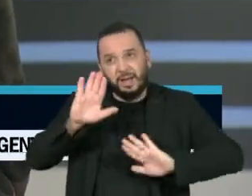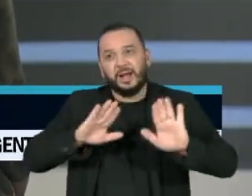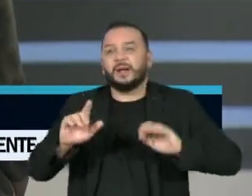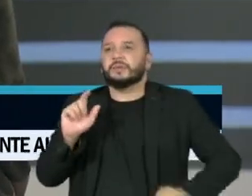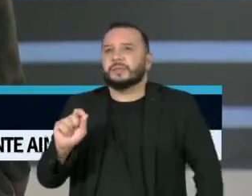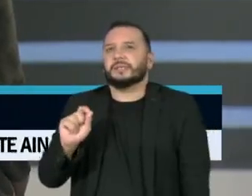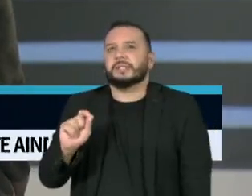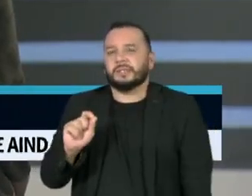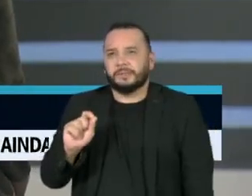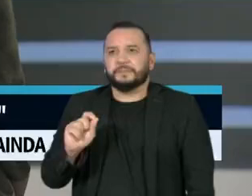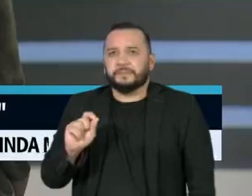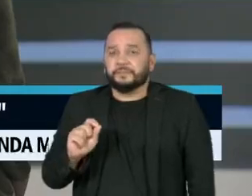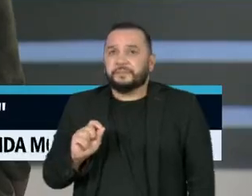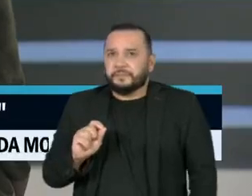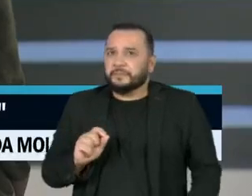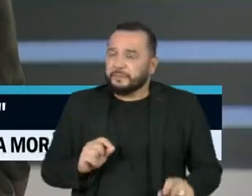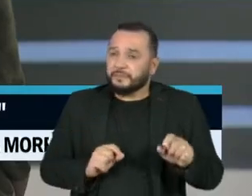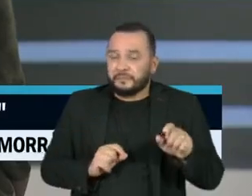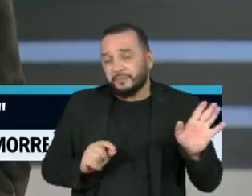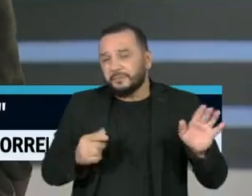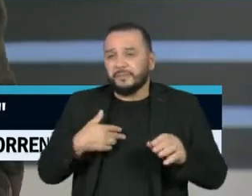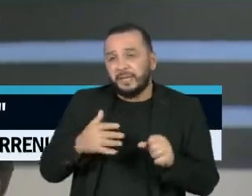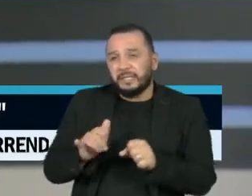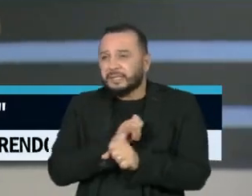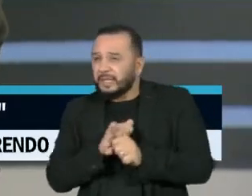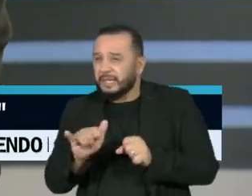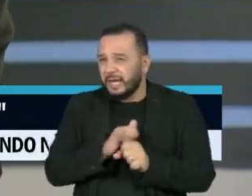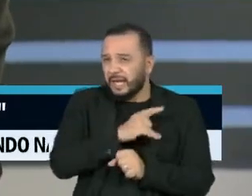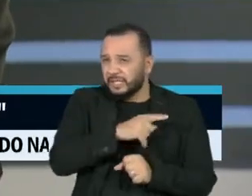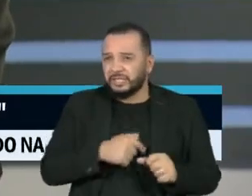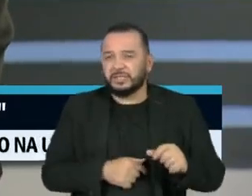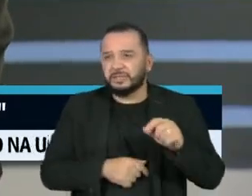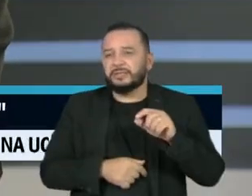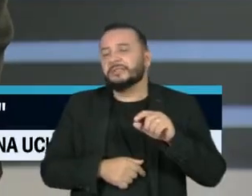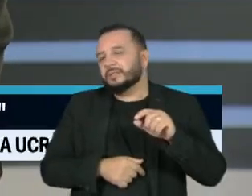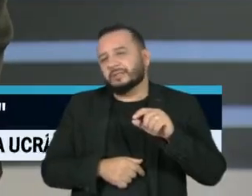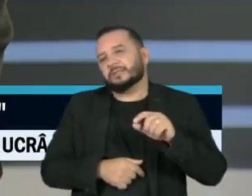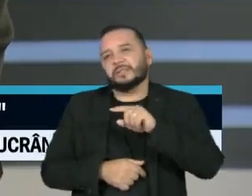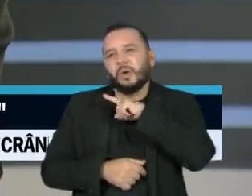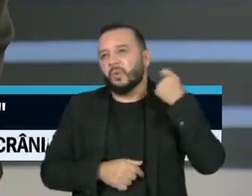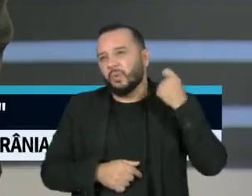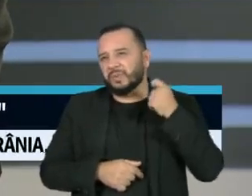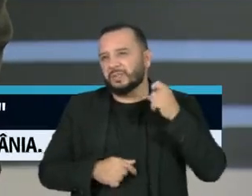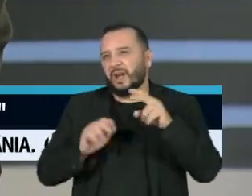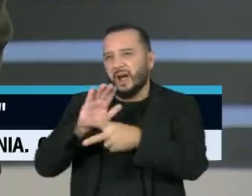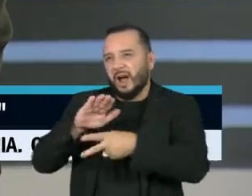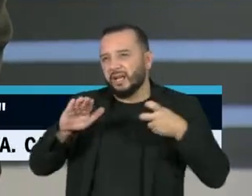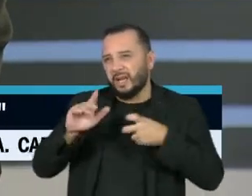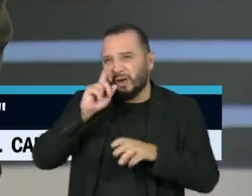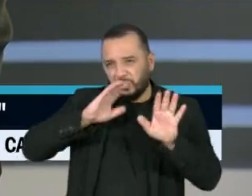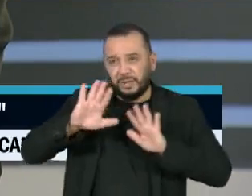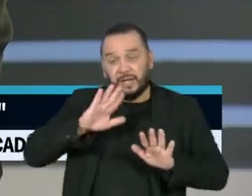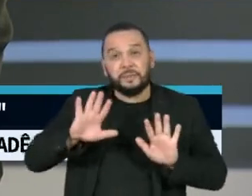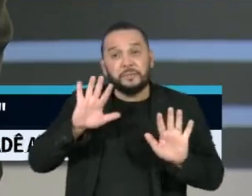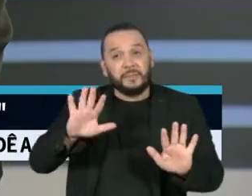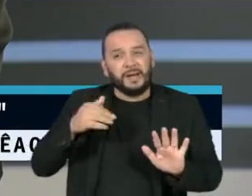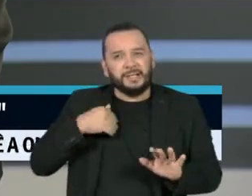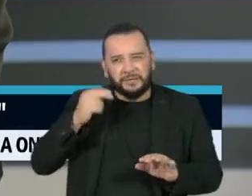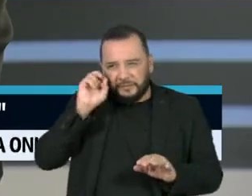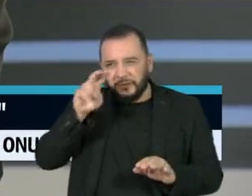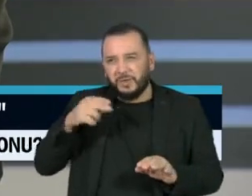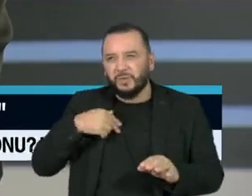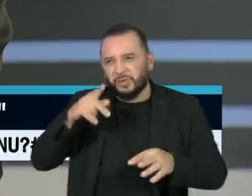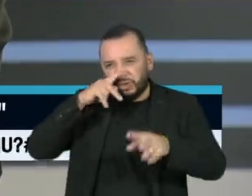você pode fazer ela pode ser contornado de alguma forma agora essa história do shopping quer dizer há duas versões né